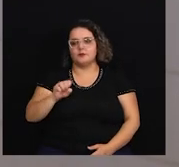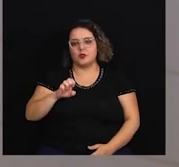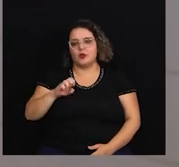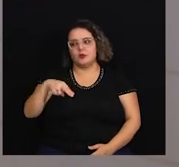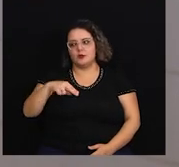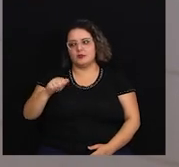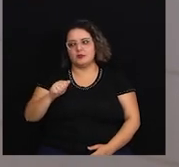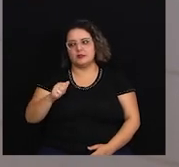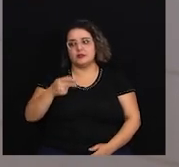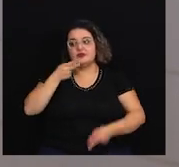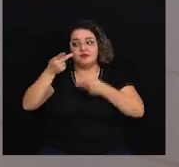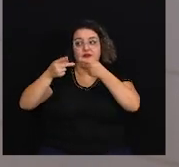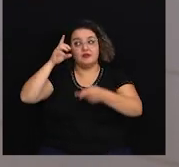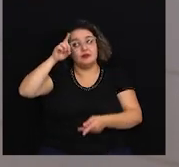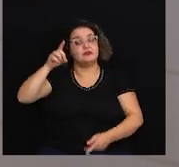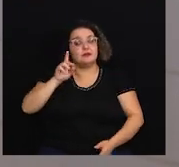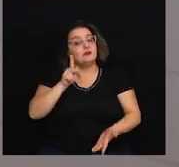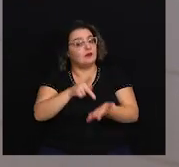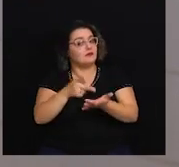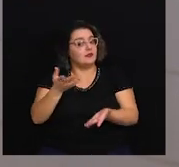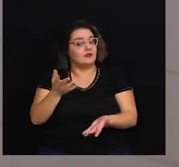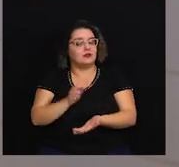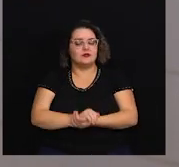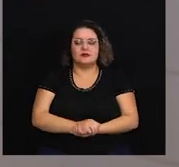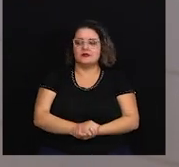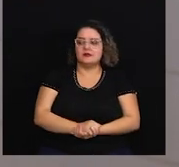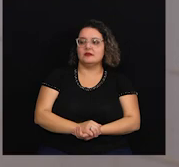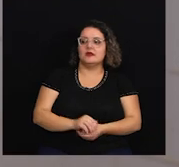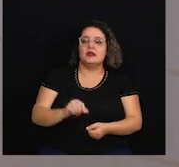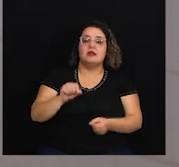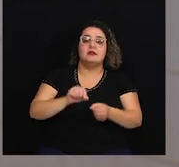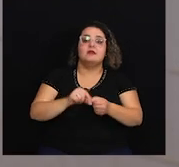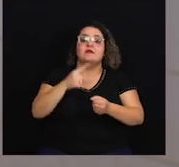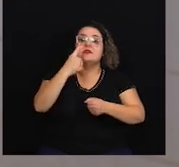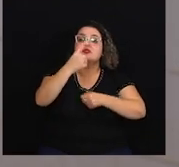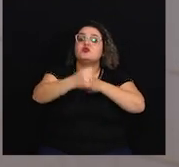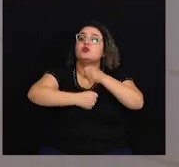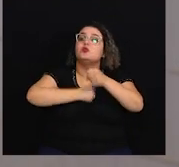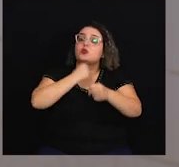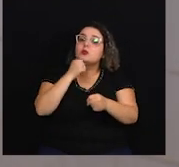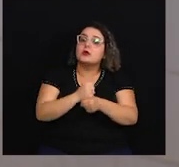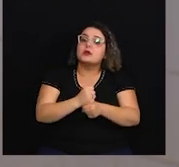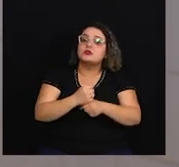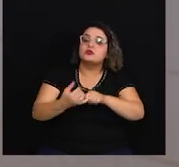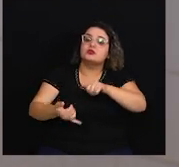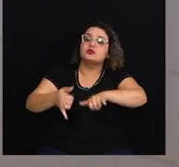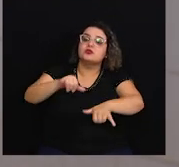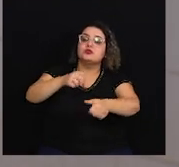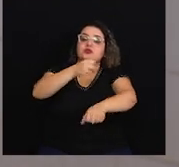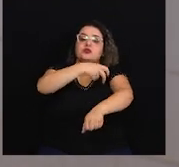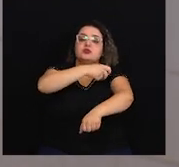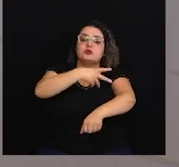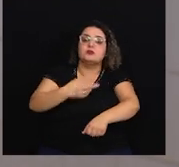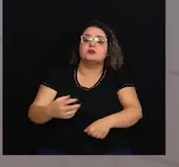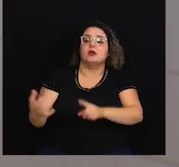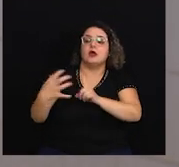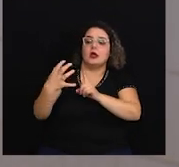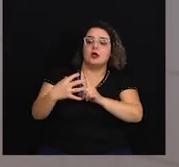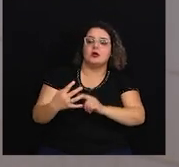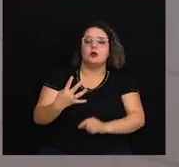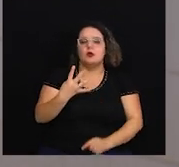de falar com Deus é verdade e aí fiz um ano de quimioterapia Radio foi internado umas quatro cinco vezes